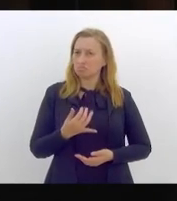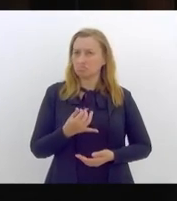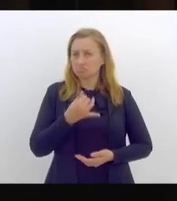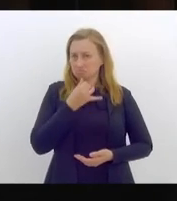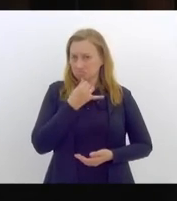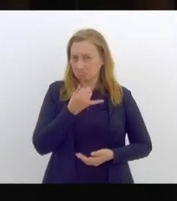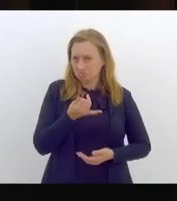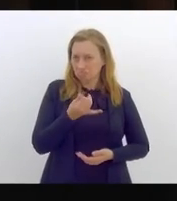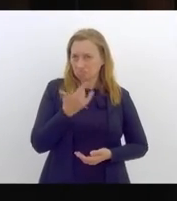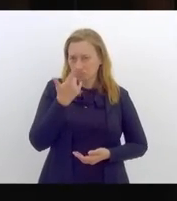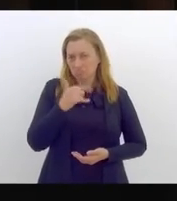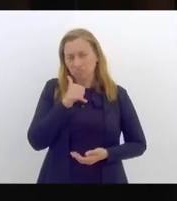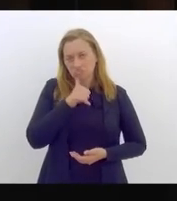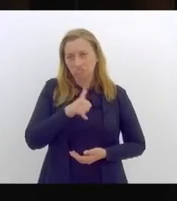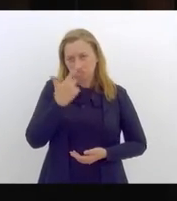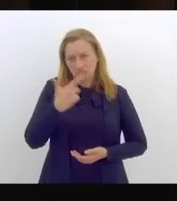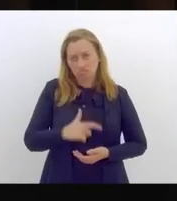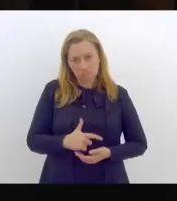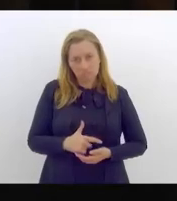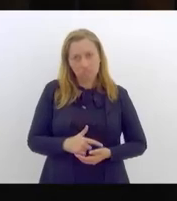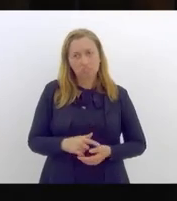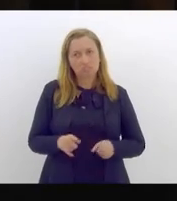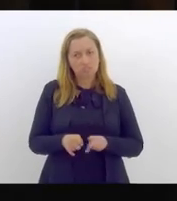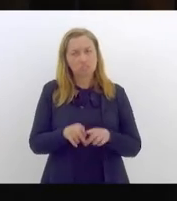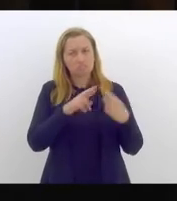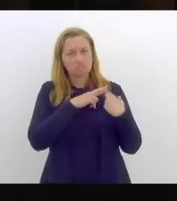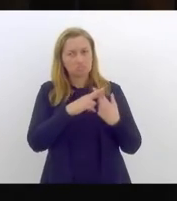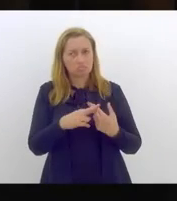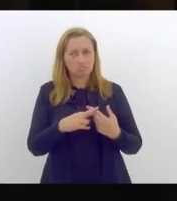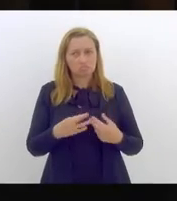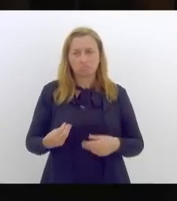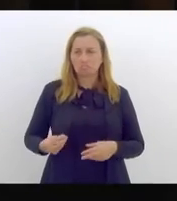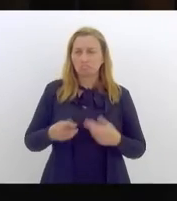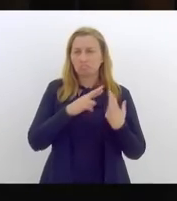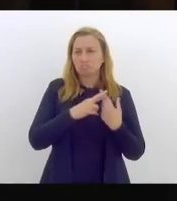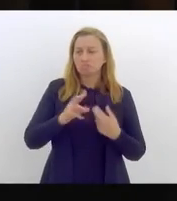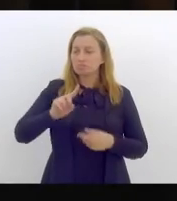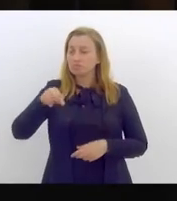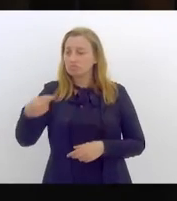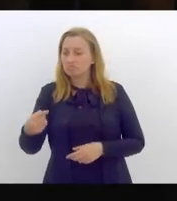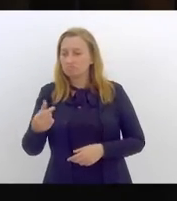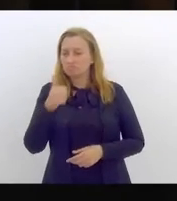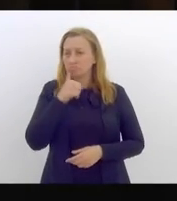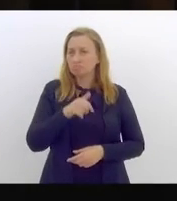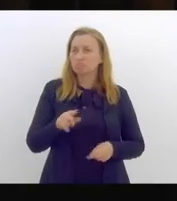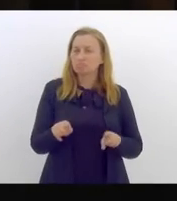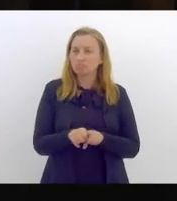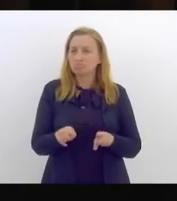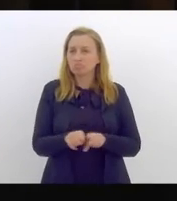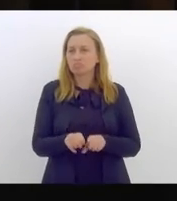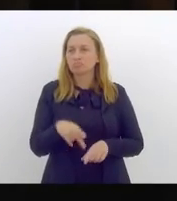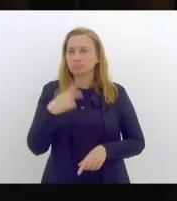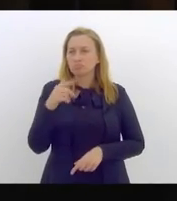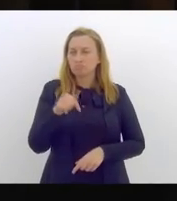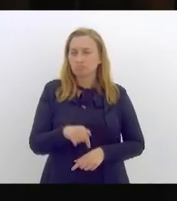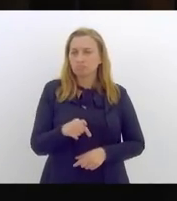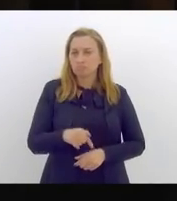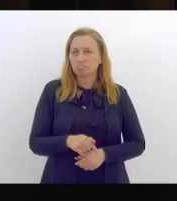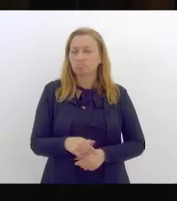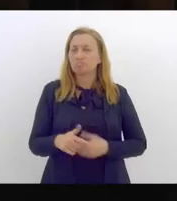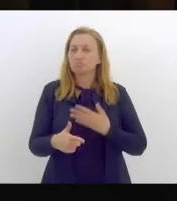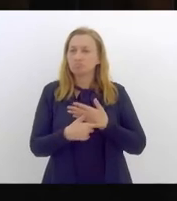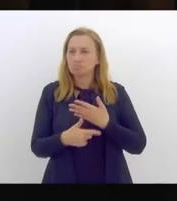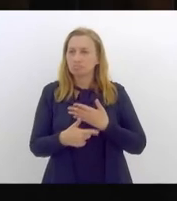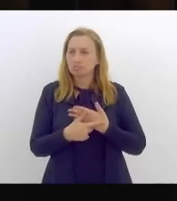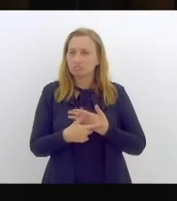repúdio, enquanto uma mulher também responsável pela vida de outras mulheres, mas também colocar aqui o